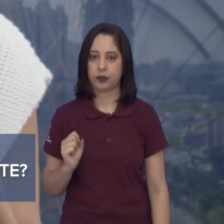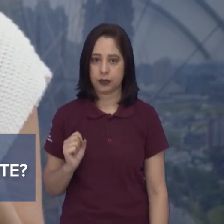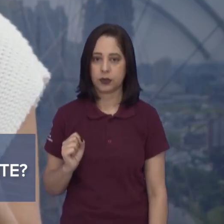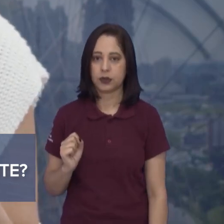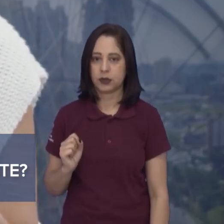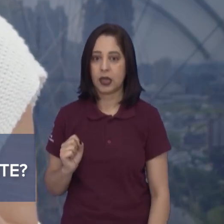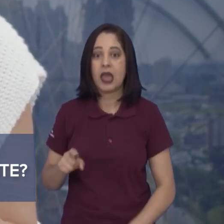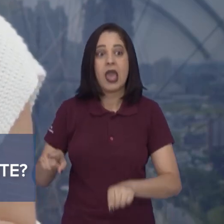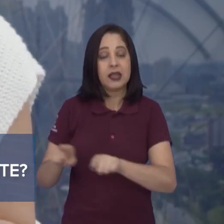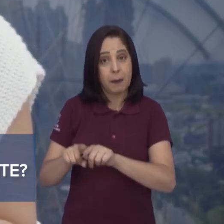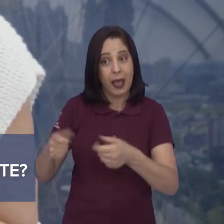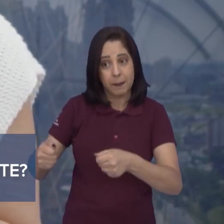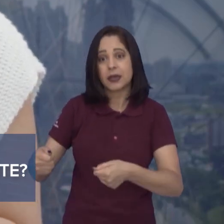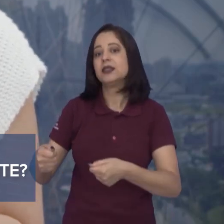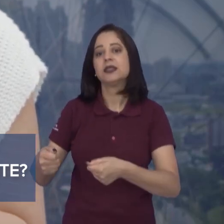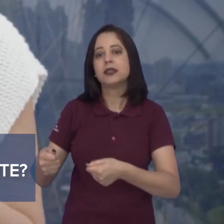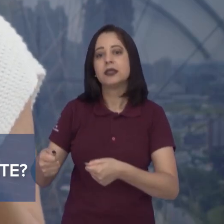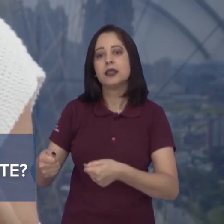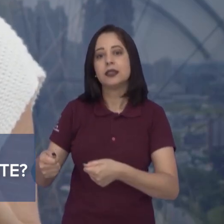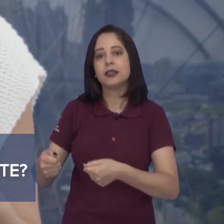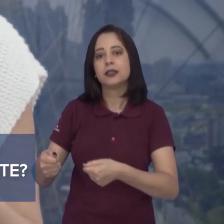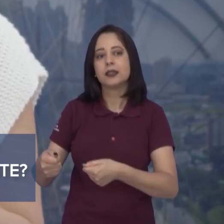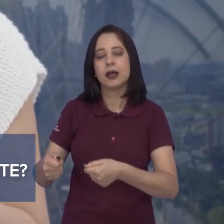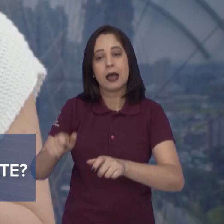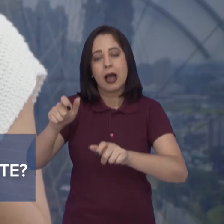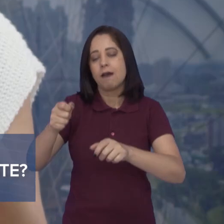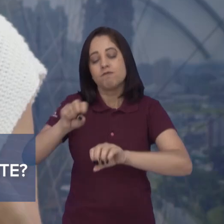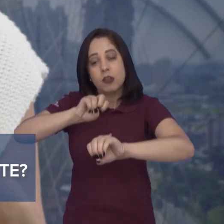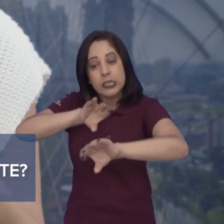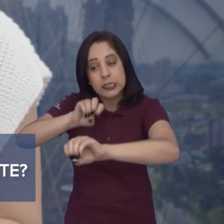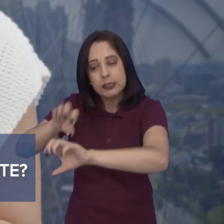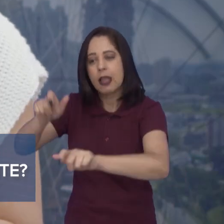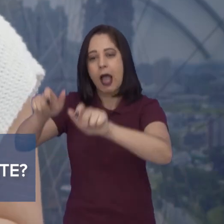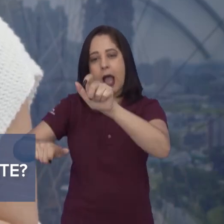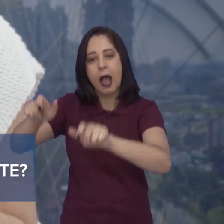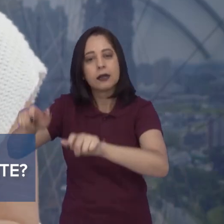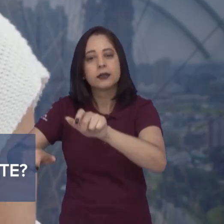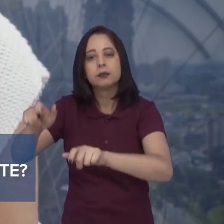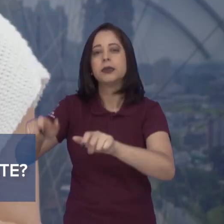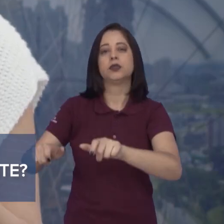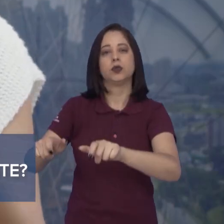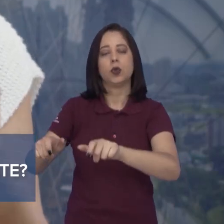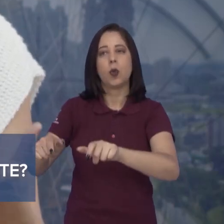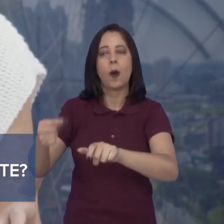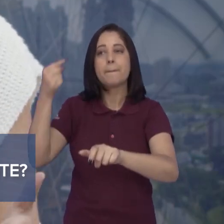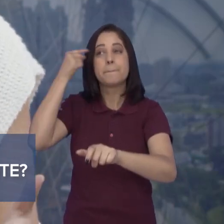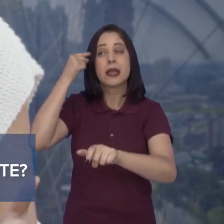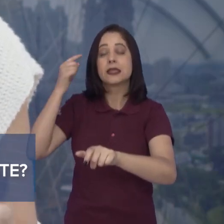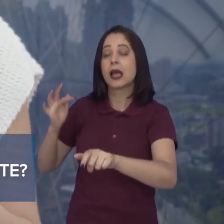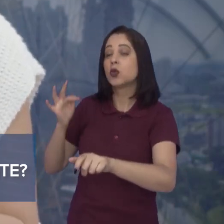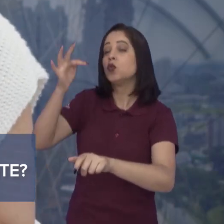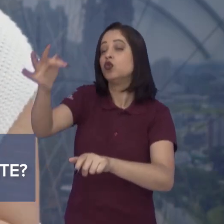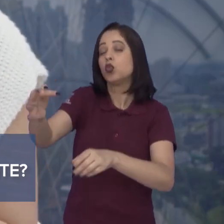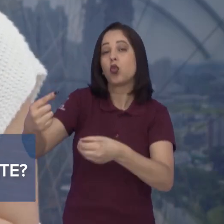um convite também para a população nesse imaginário, nessa vontade do que elas pensam que pode ser uma cidade